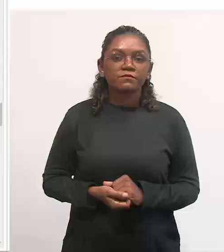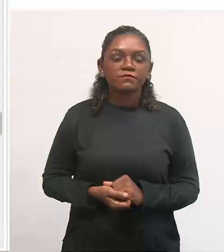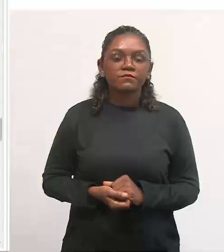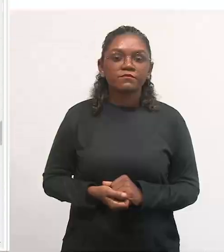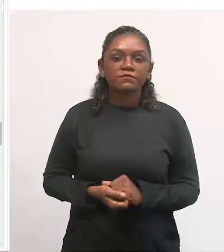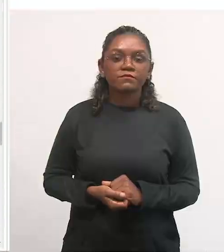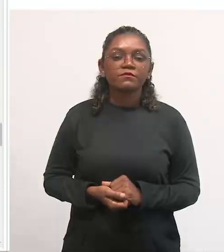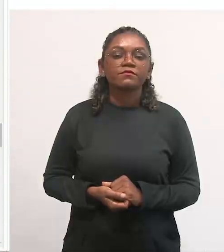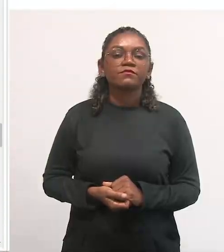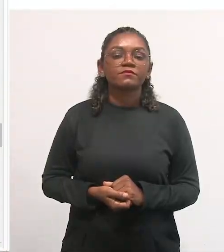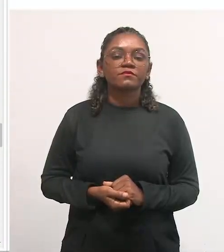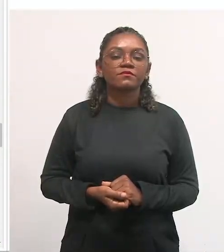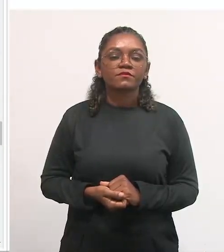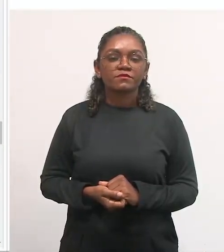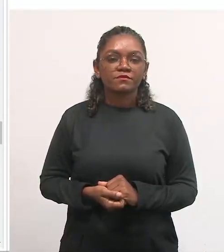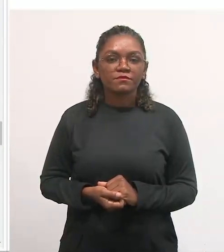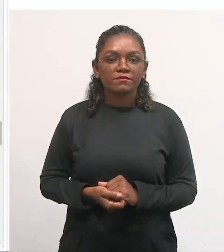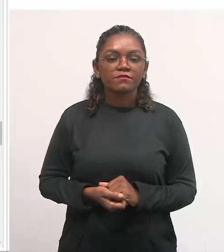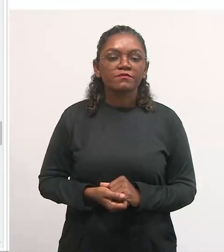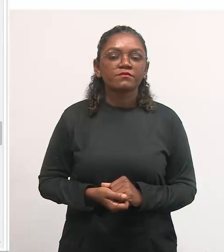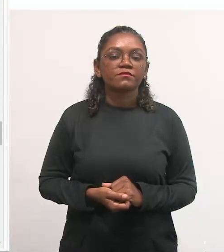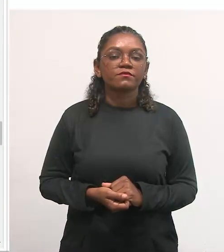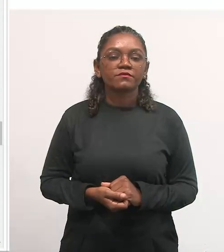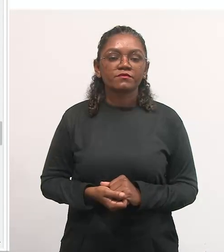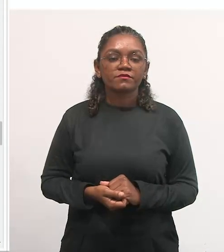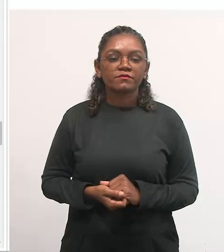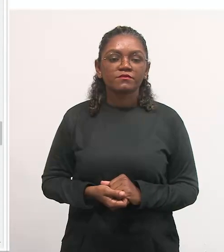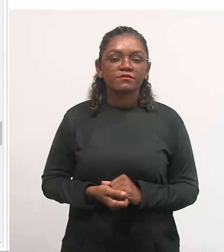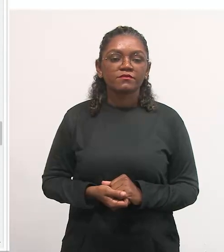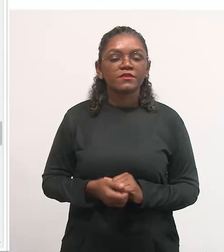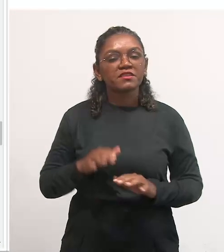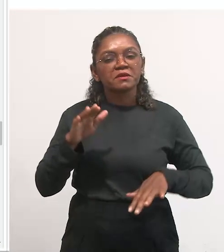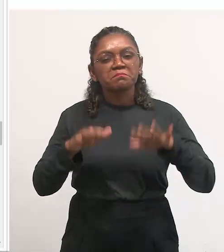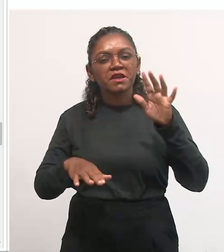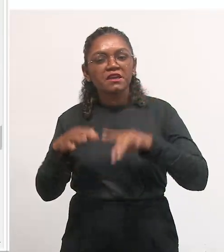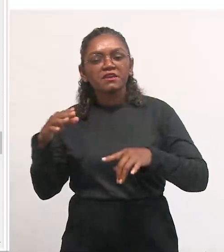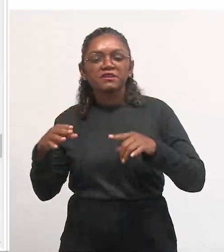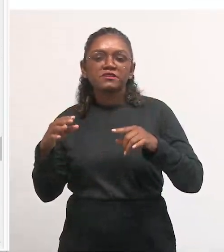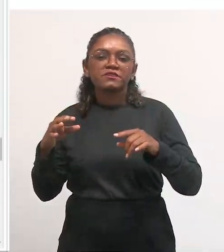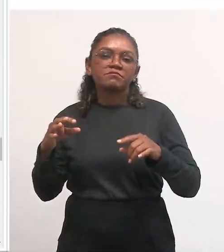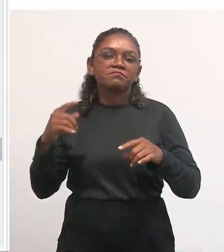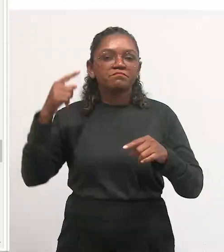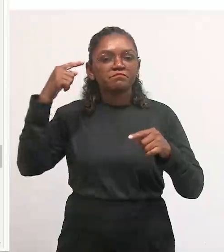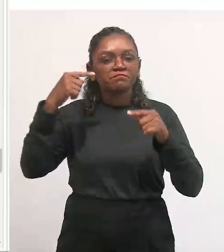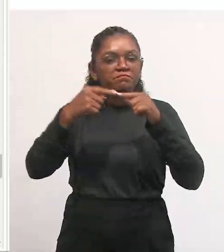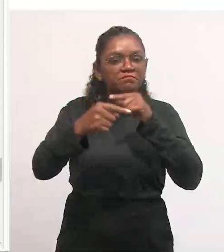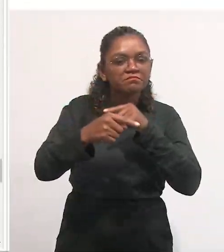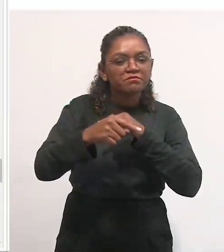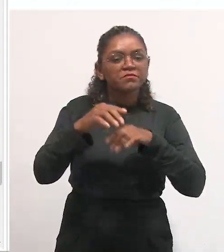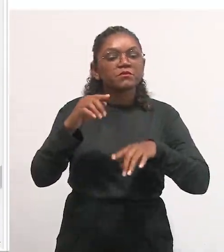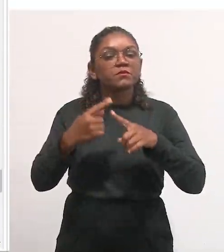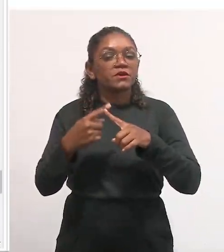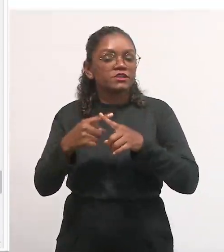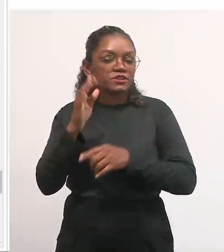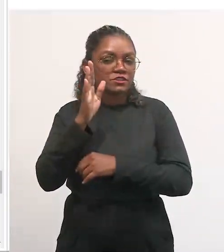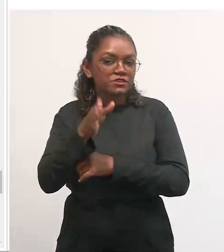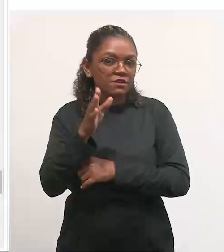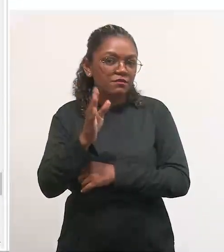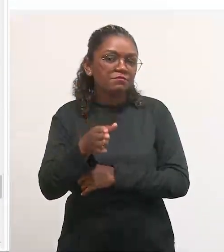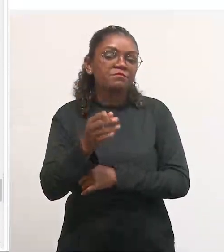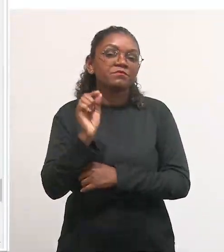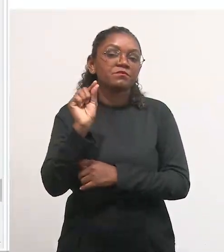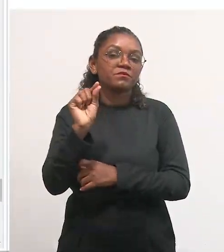para o ensino médio, que há controvérsias, então, essa organização já está em fase